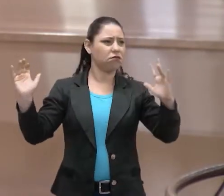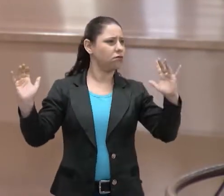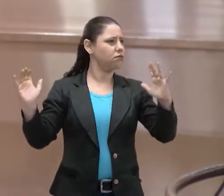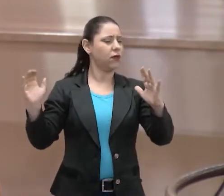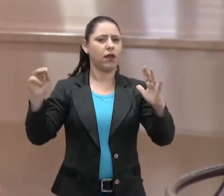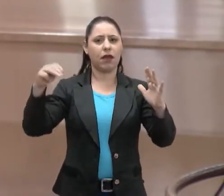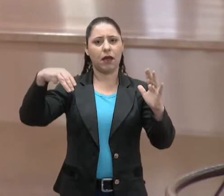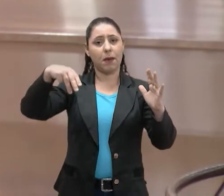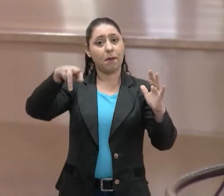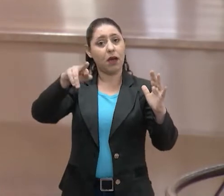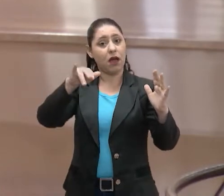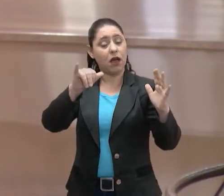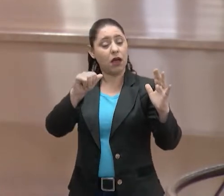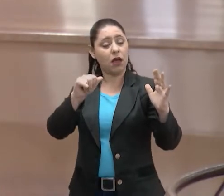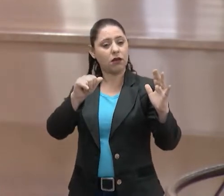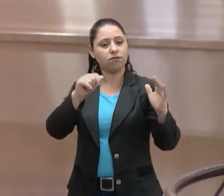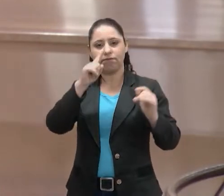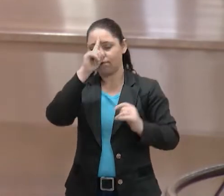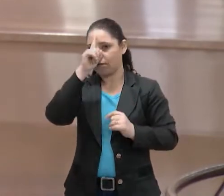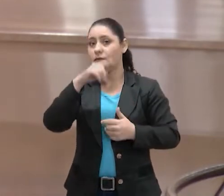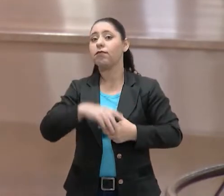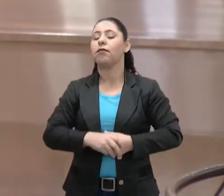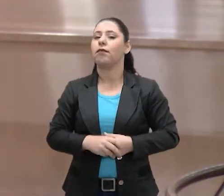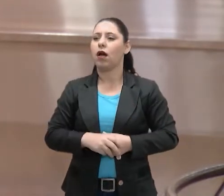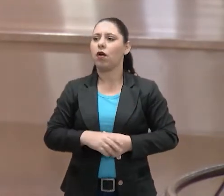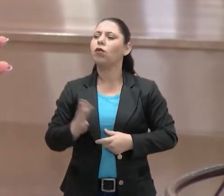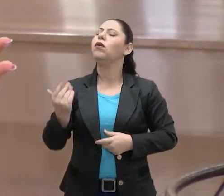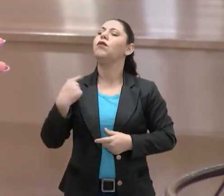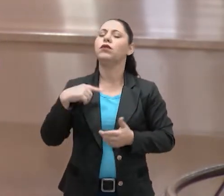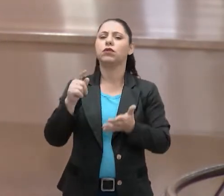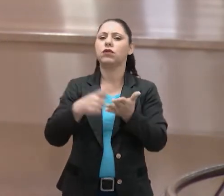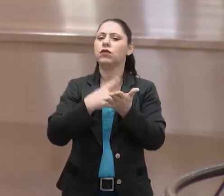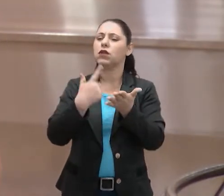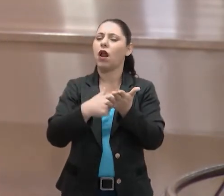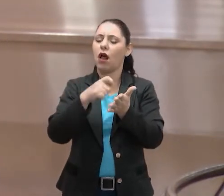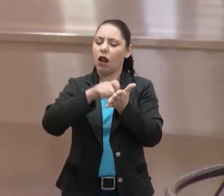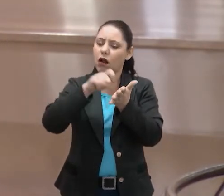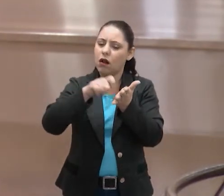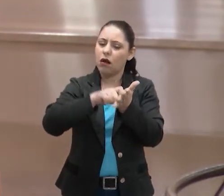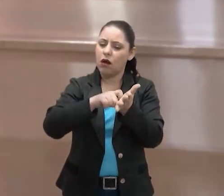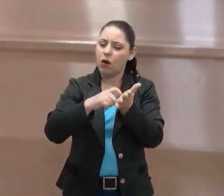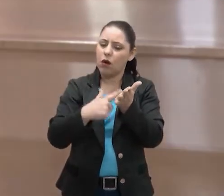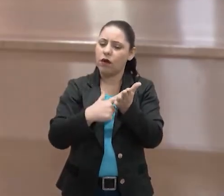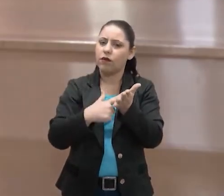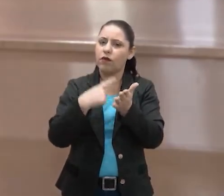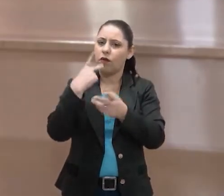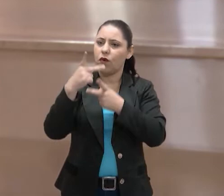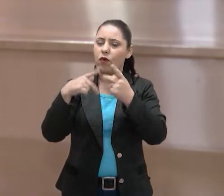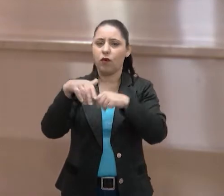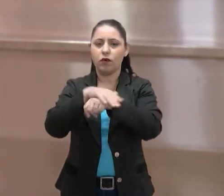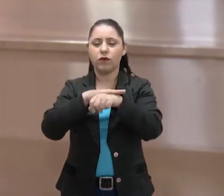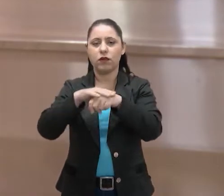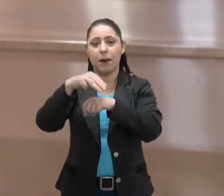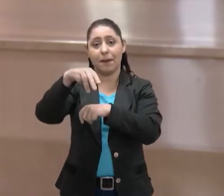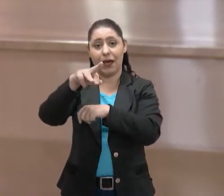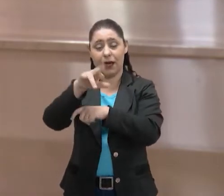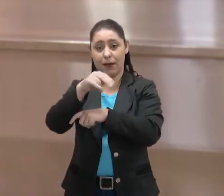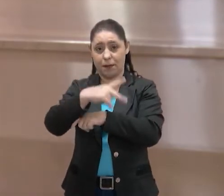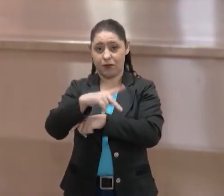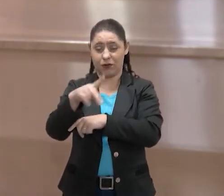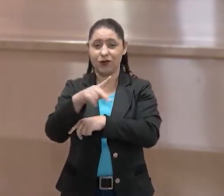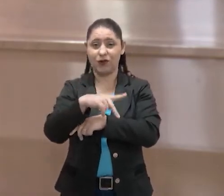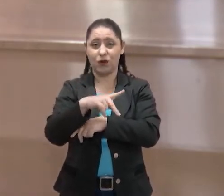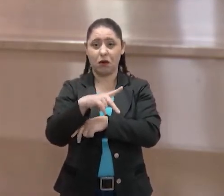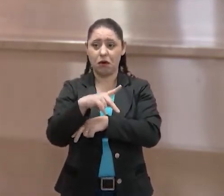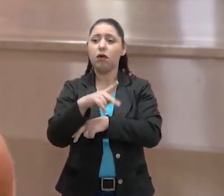né? E aí a Mayra deu a ideia, nós podíamos escrever um livro. Lembro como se fosse hoje. Aí ela foi falar com a professora Maria Augusta